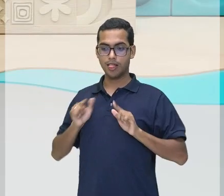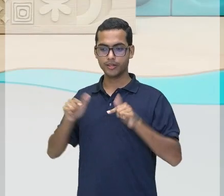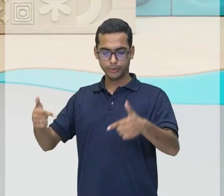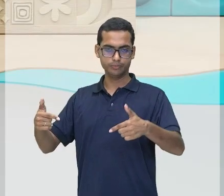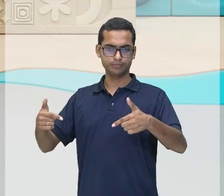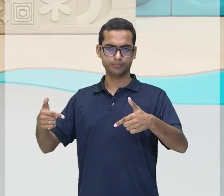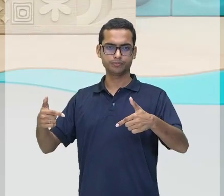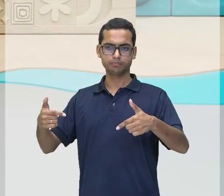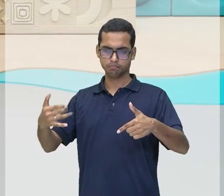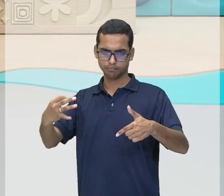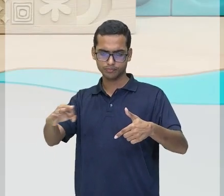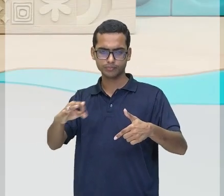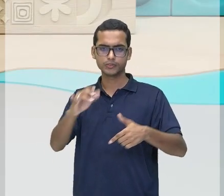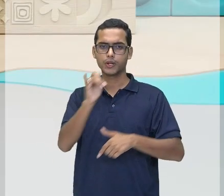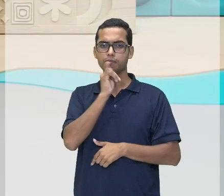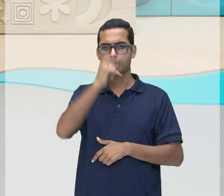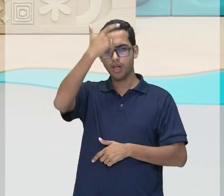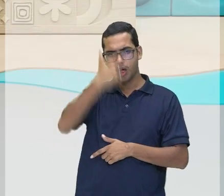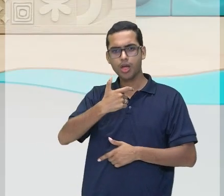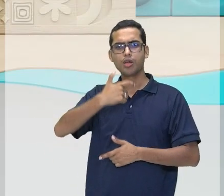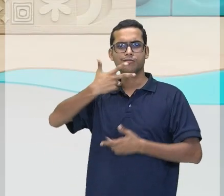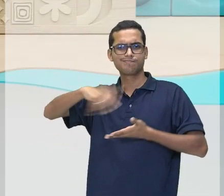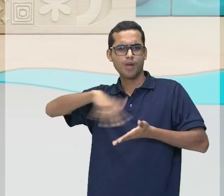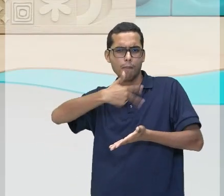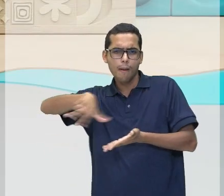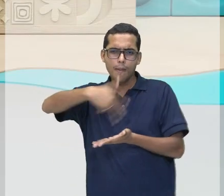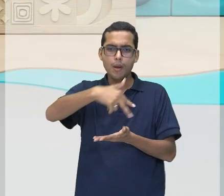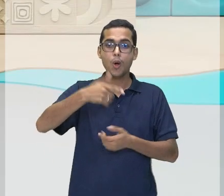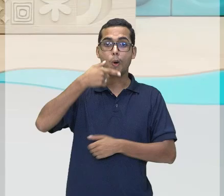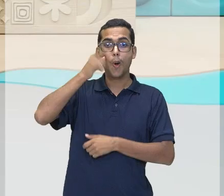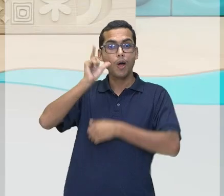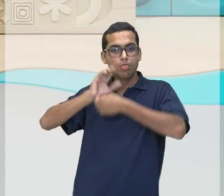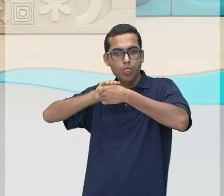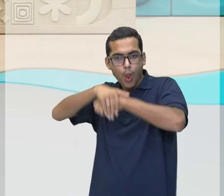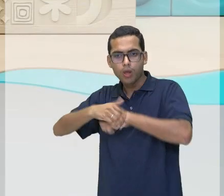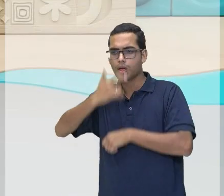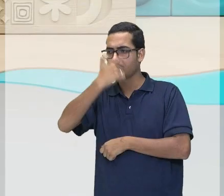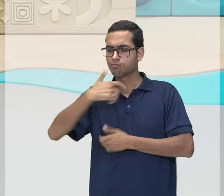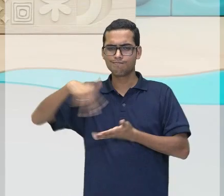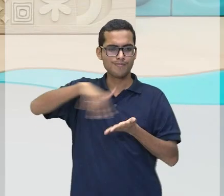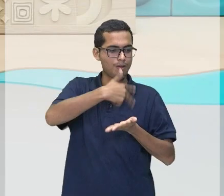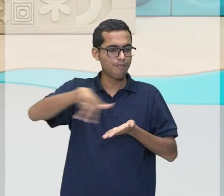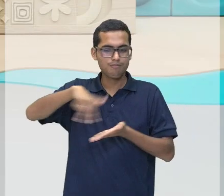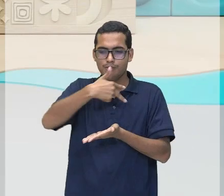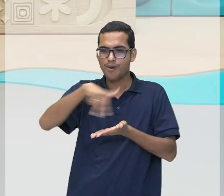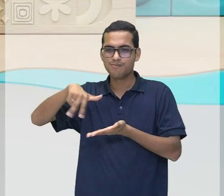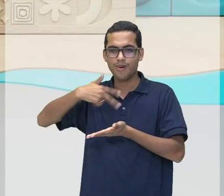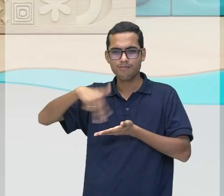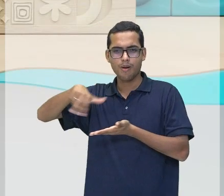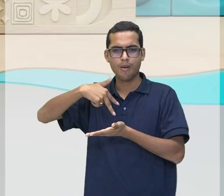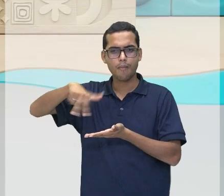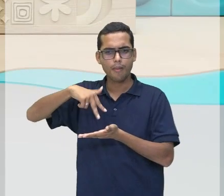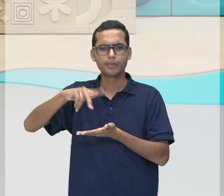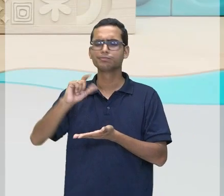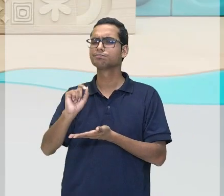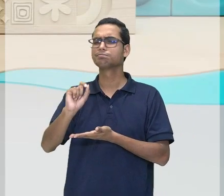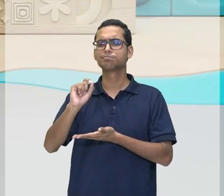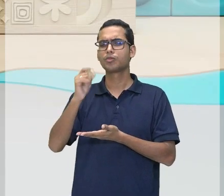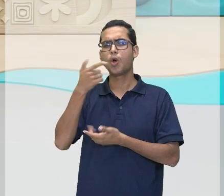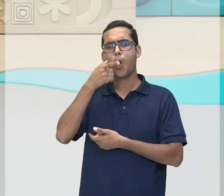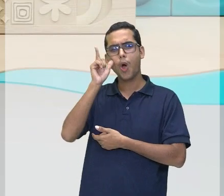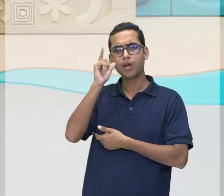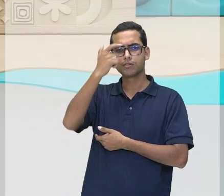ação. Então, eu dancei muito ontem à noite. Eu é o sujeito, né? Quem dançou muito ontem à noite?